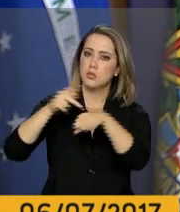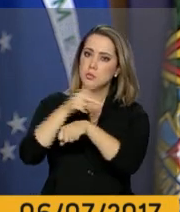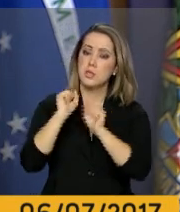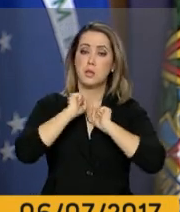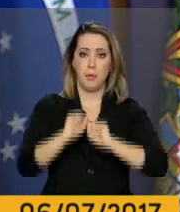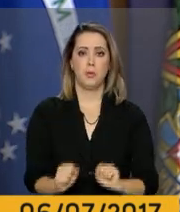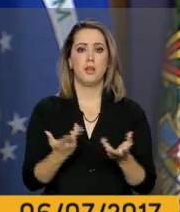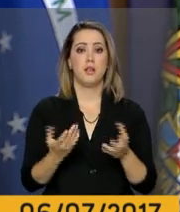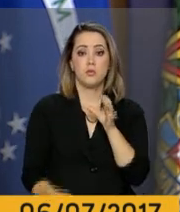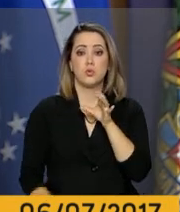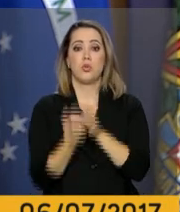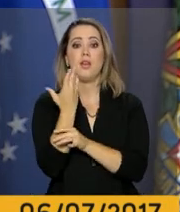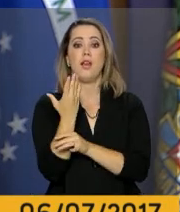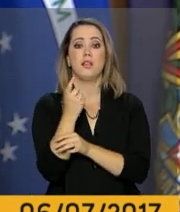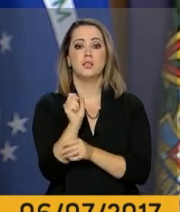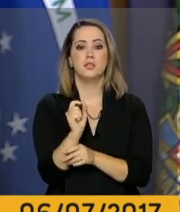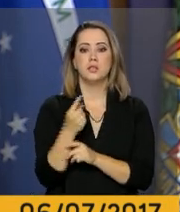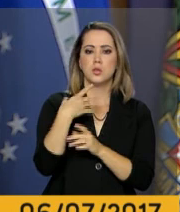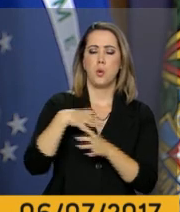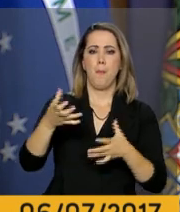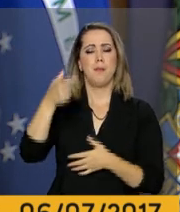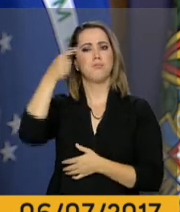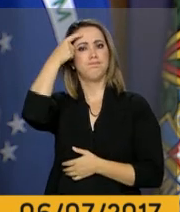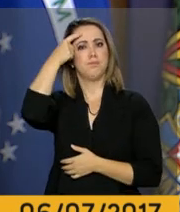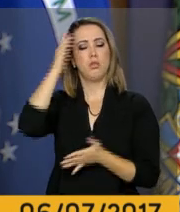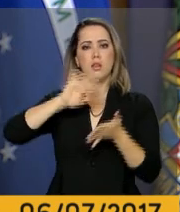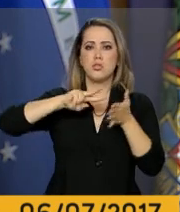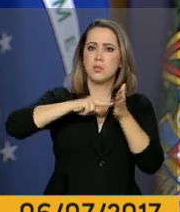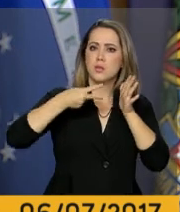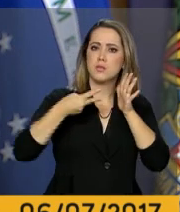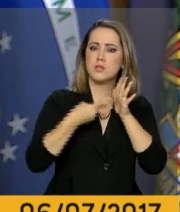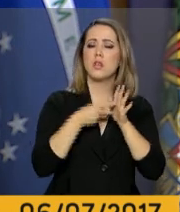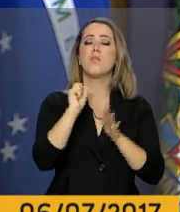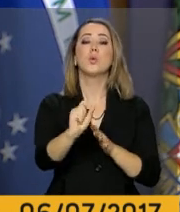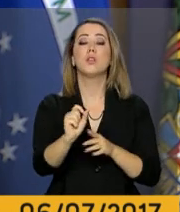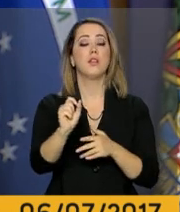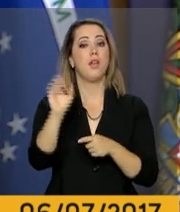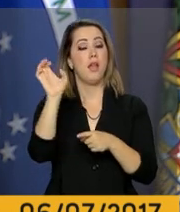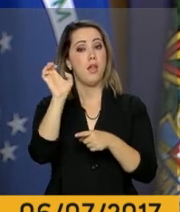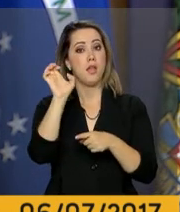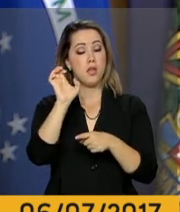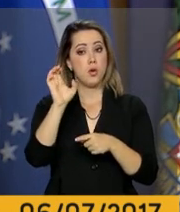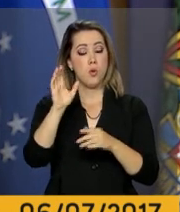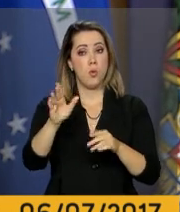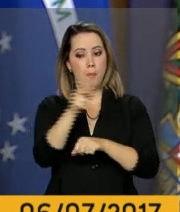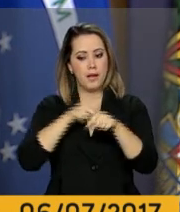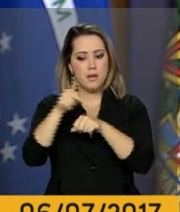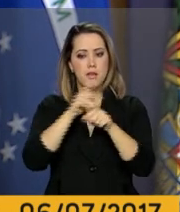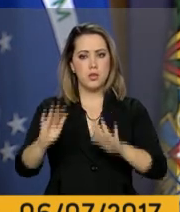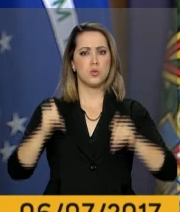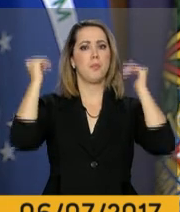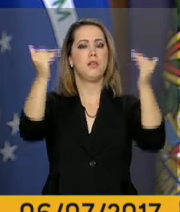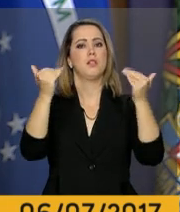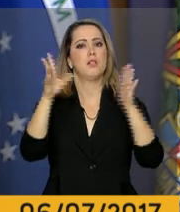capazes de criar uma concepção do chamado estado democrático de direito ou seja o estado democrático